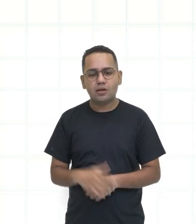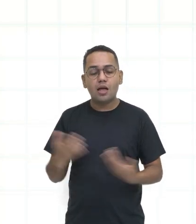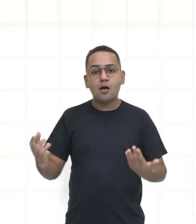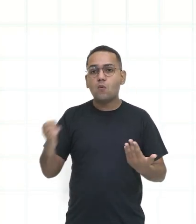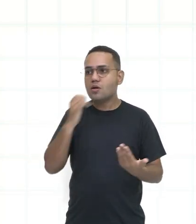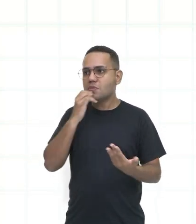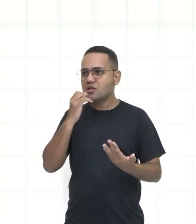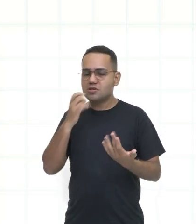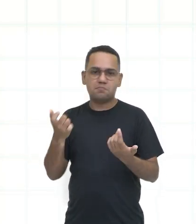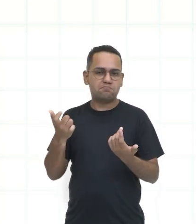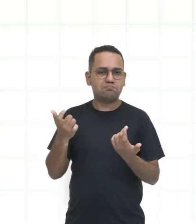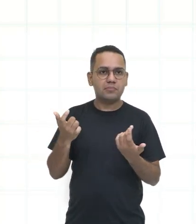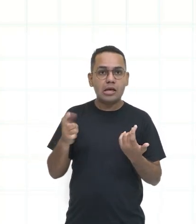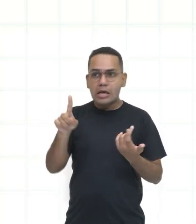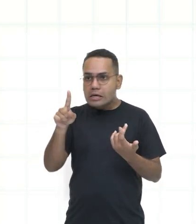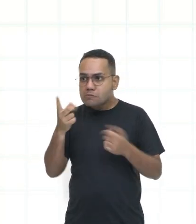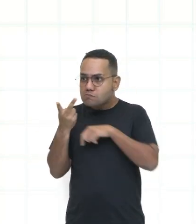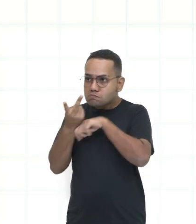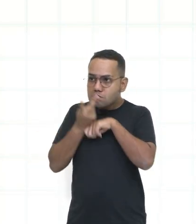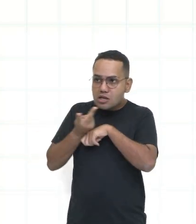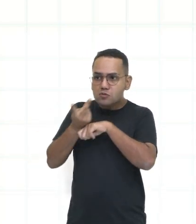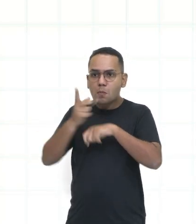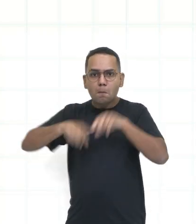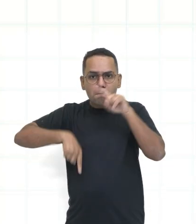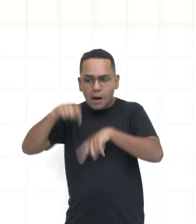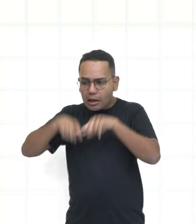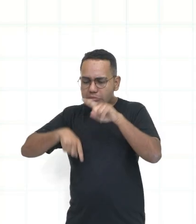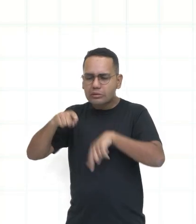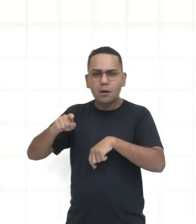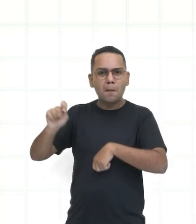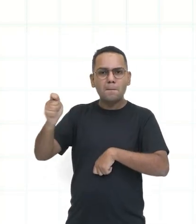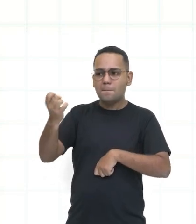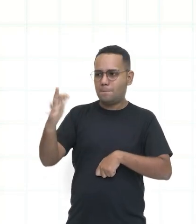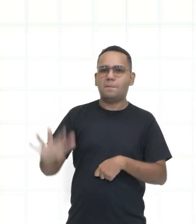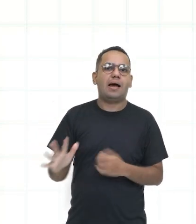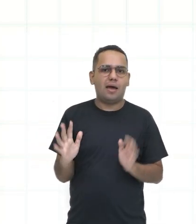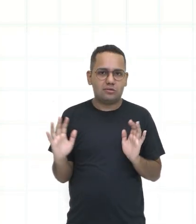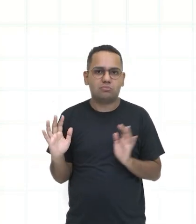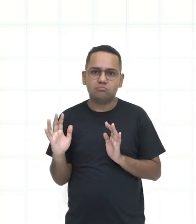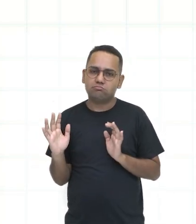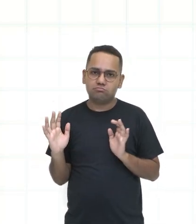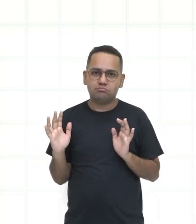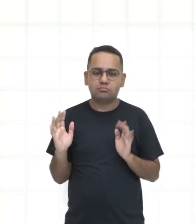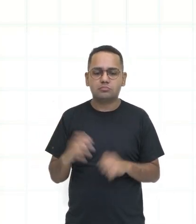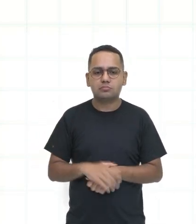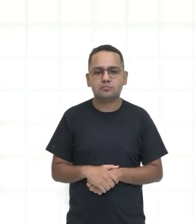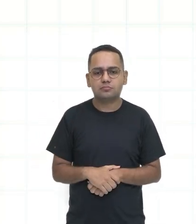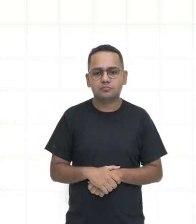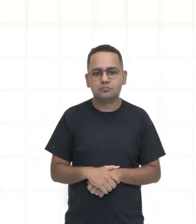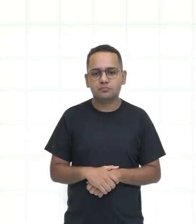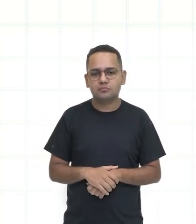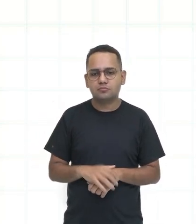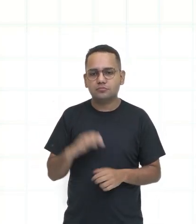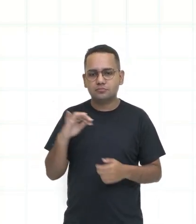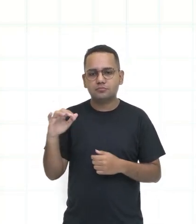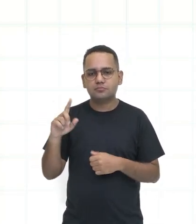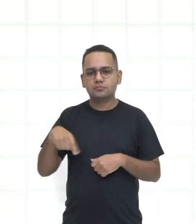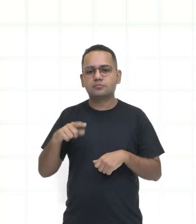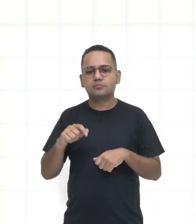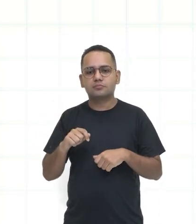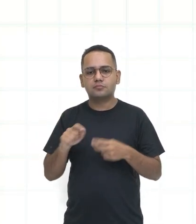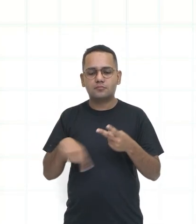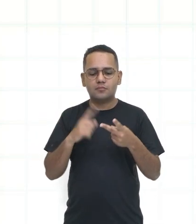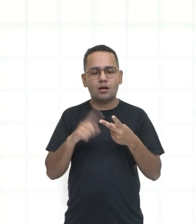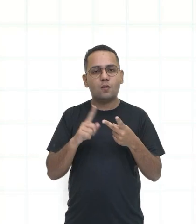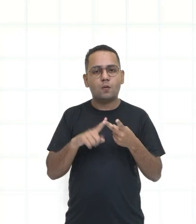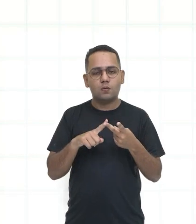uma forma mais barata. Foi comprado algo de maneira mais barata, tá? Ele não tem essa tradução literal. Então, adjetivos,